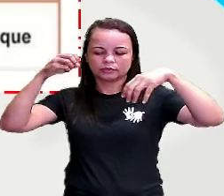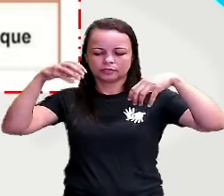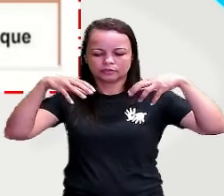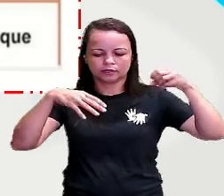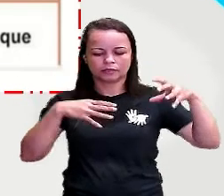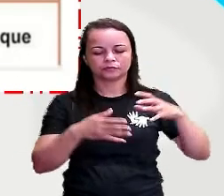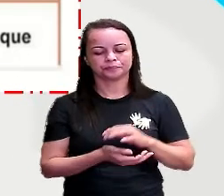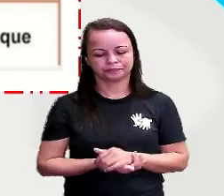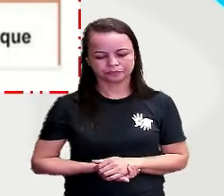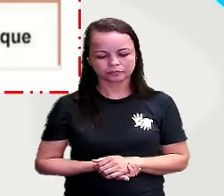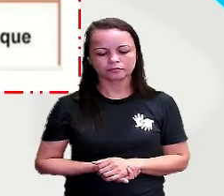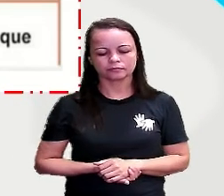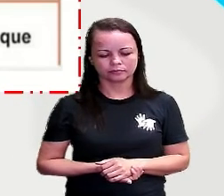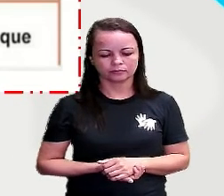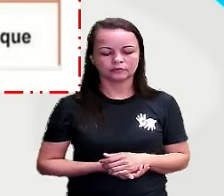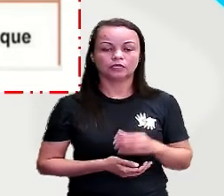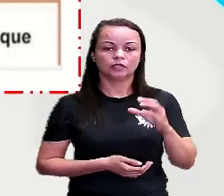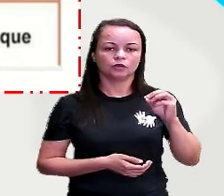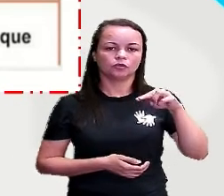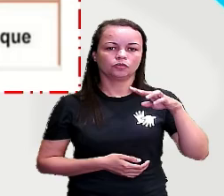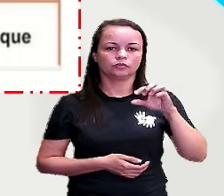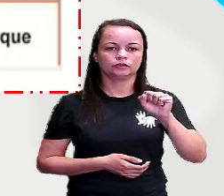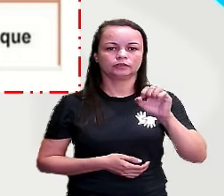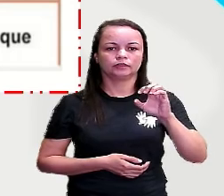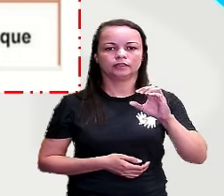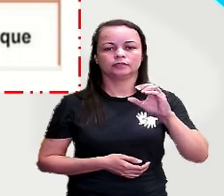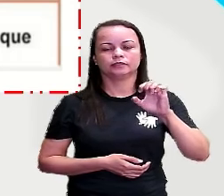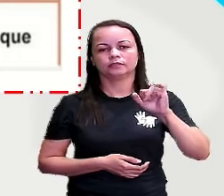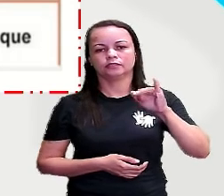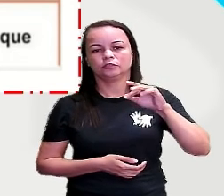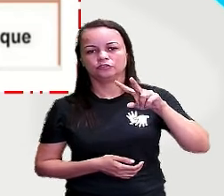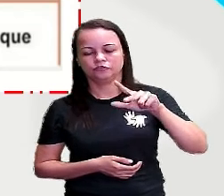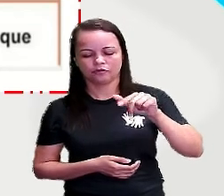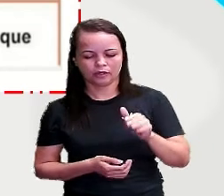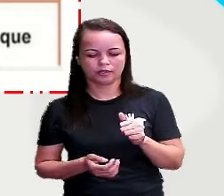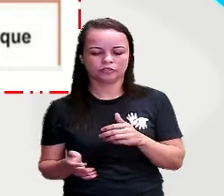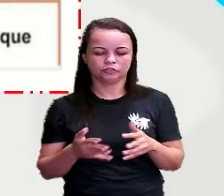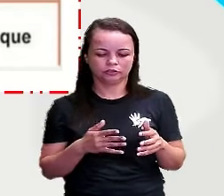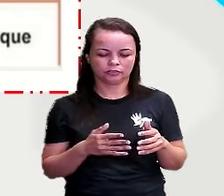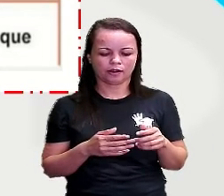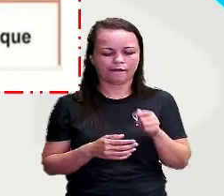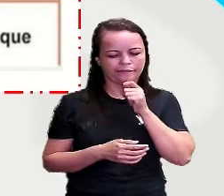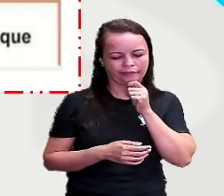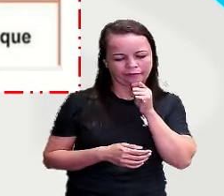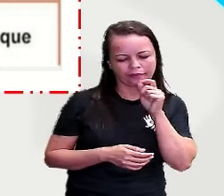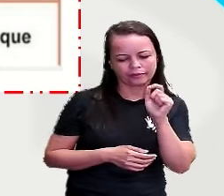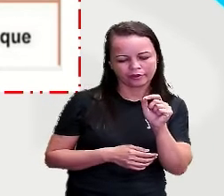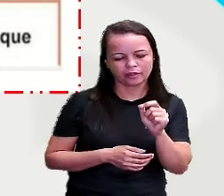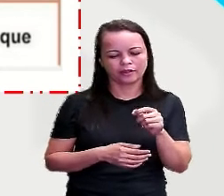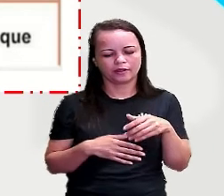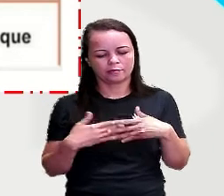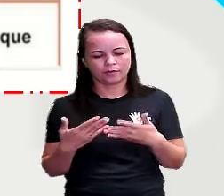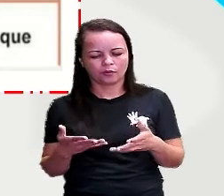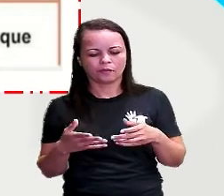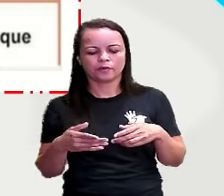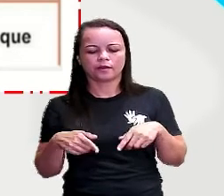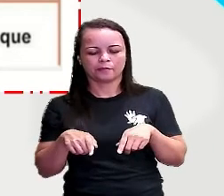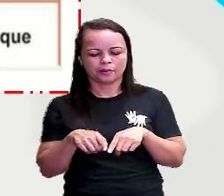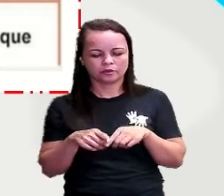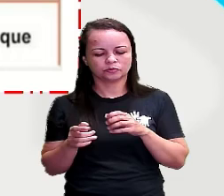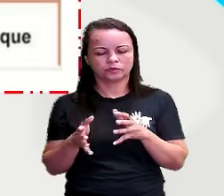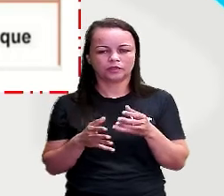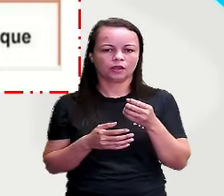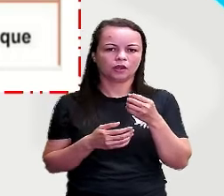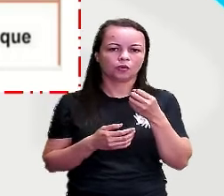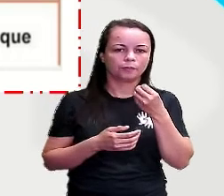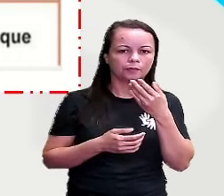E concessivas, ainda que, embora, mesmo que, se bem que, e apresenta uma exceção à regra. Então,